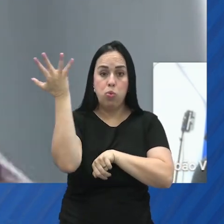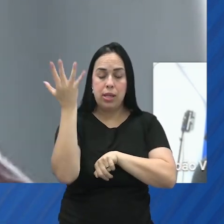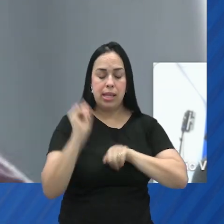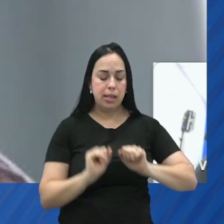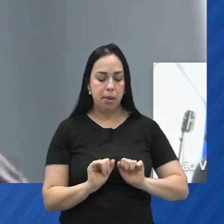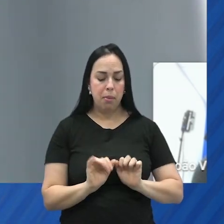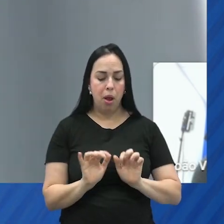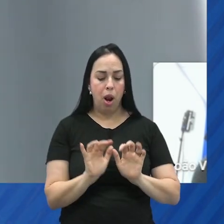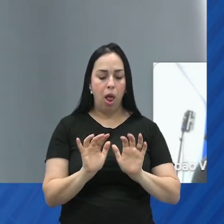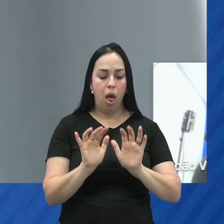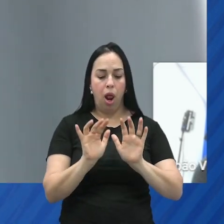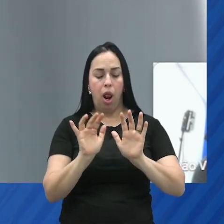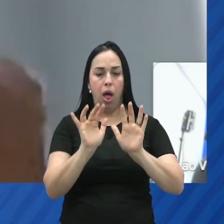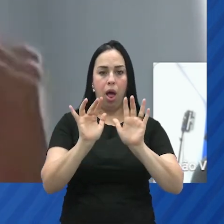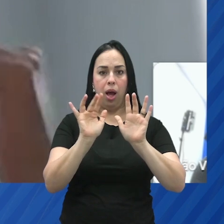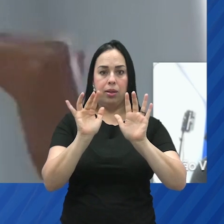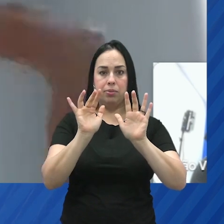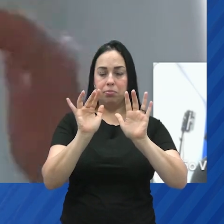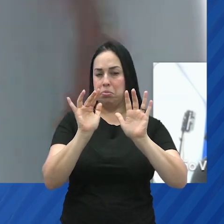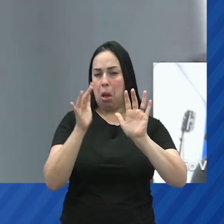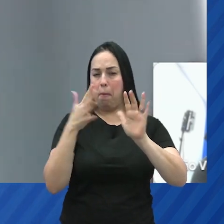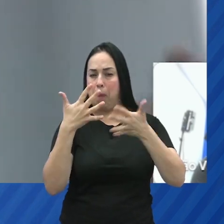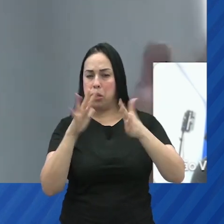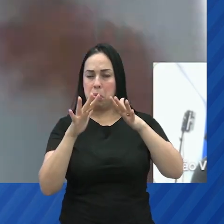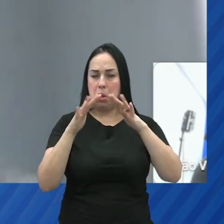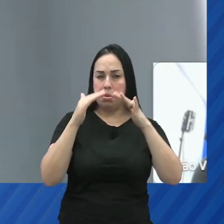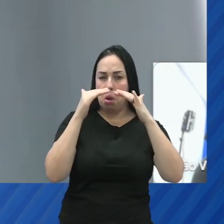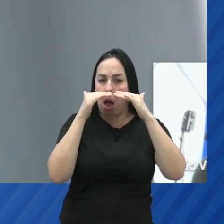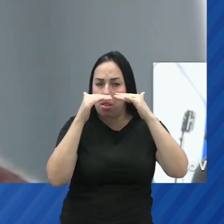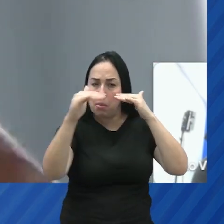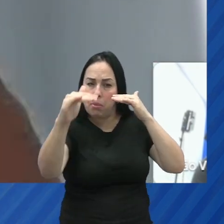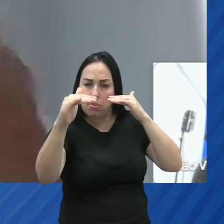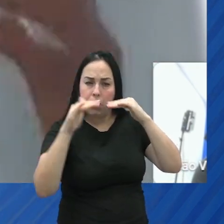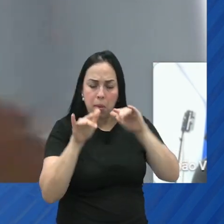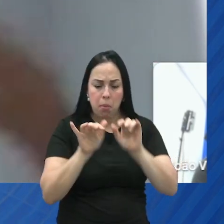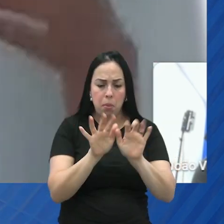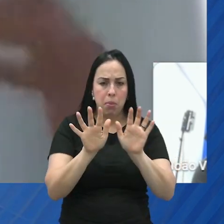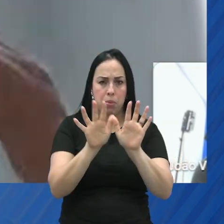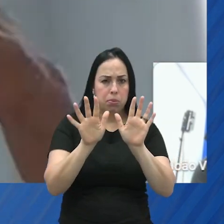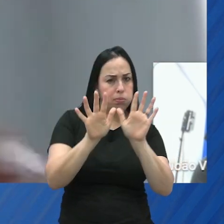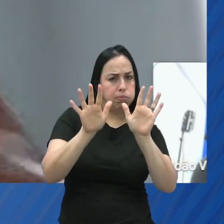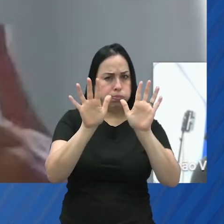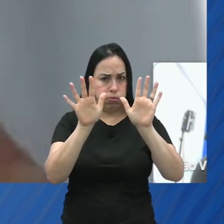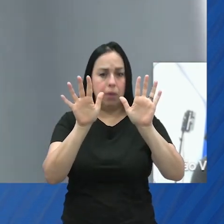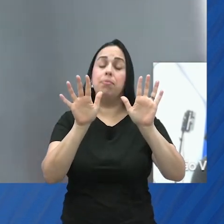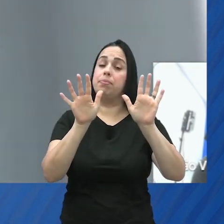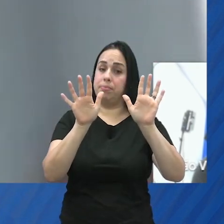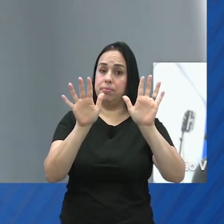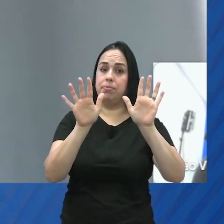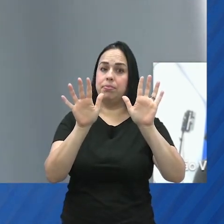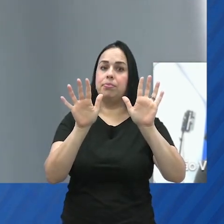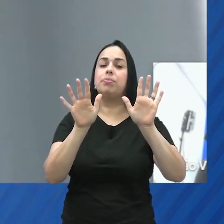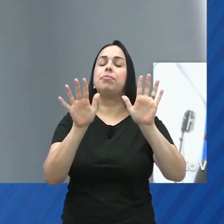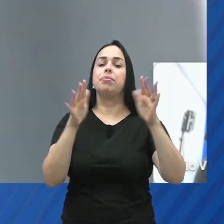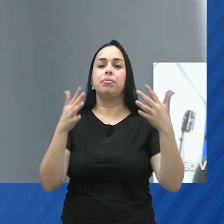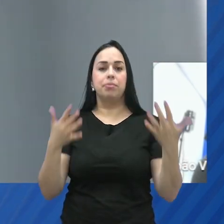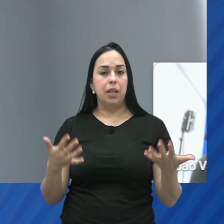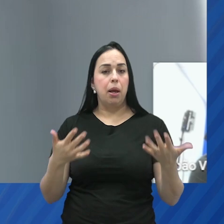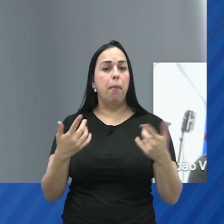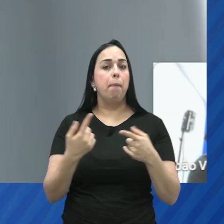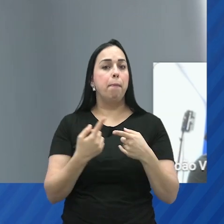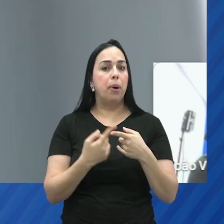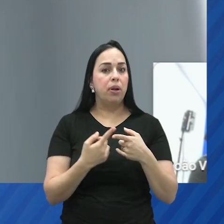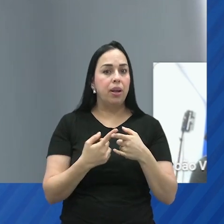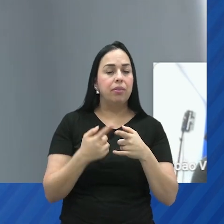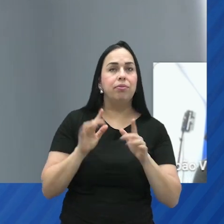mais retidos próximo à altura do pedestre, na escala de rua. Isso é